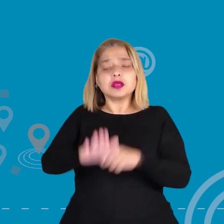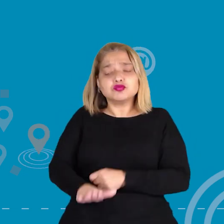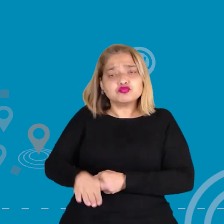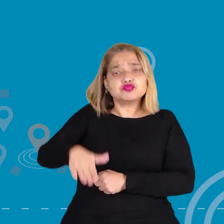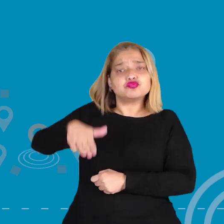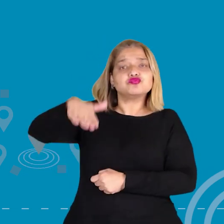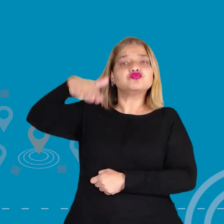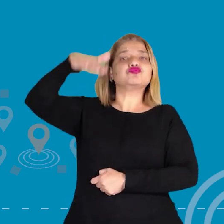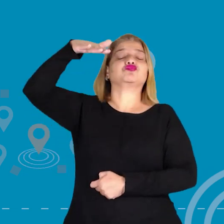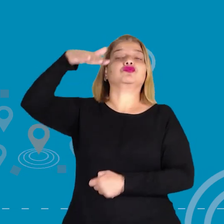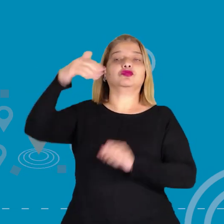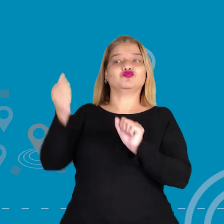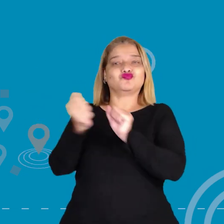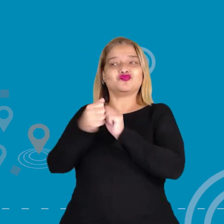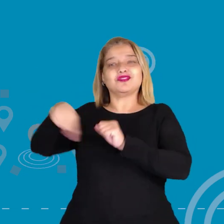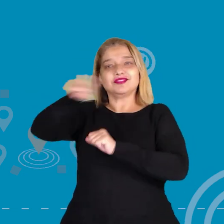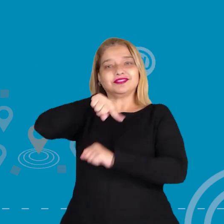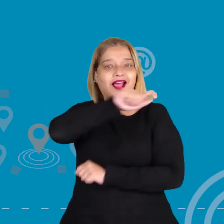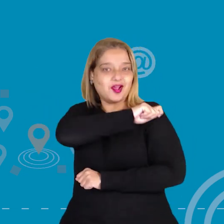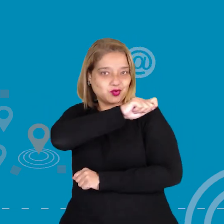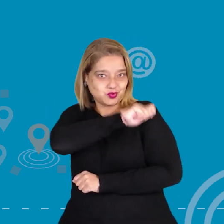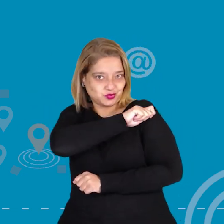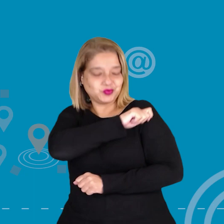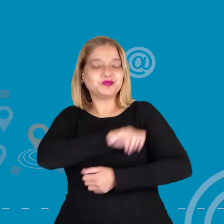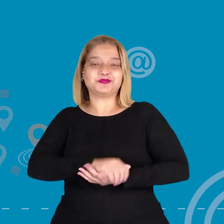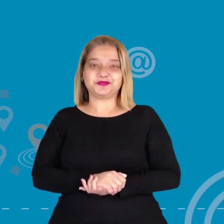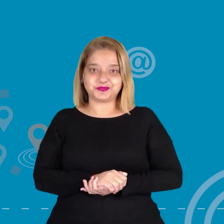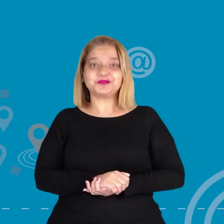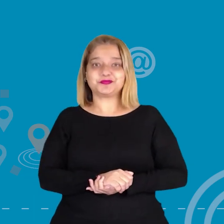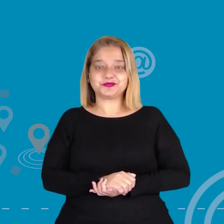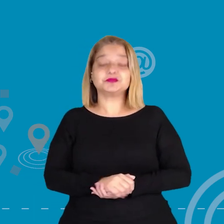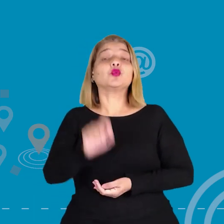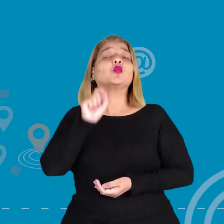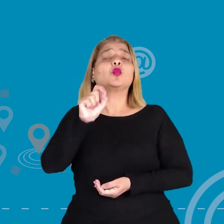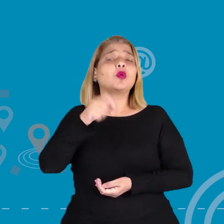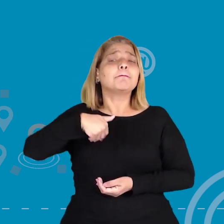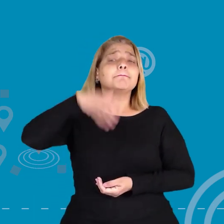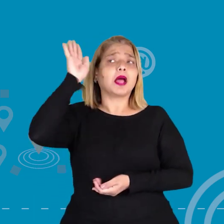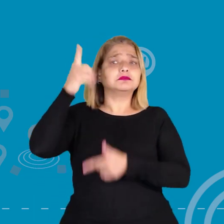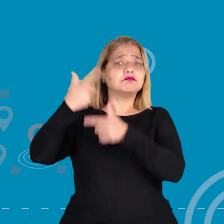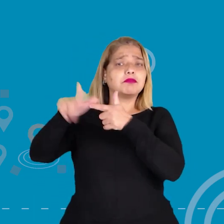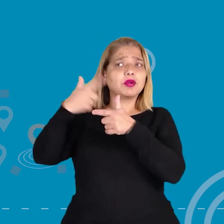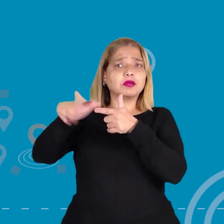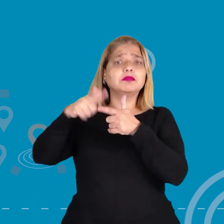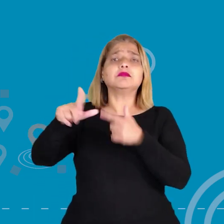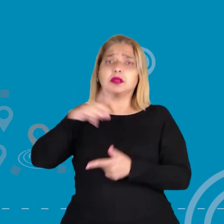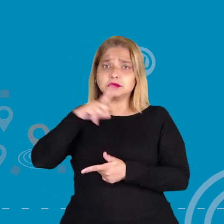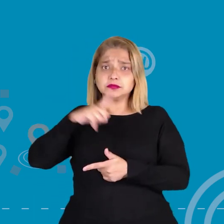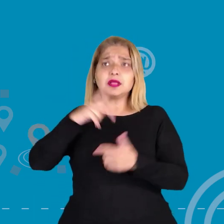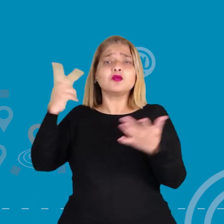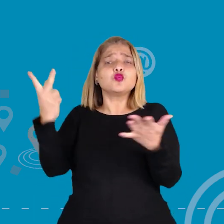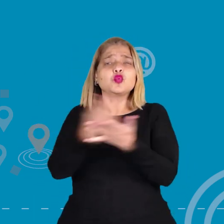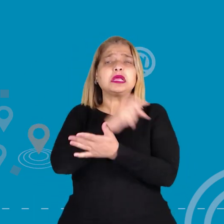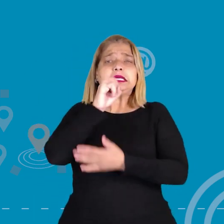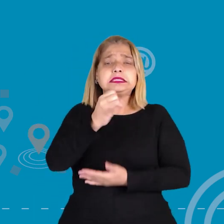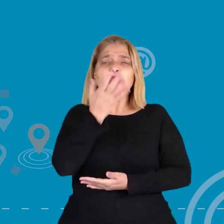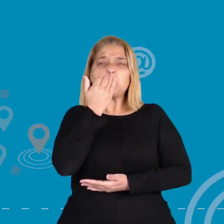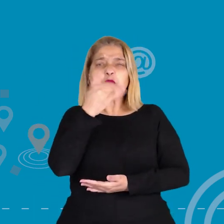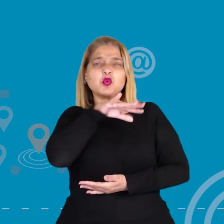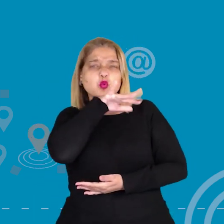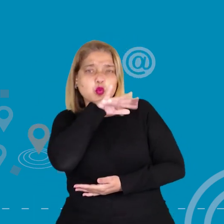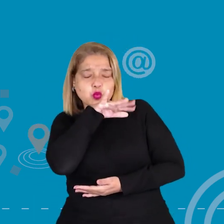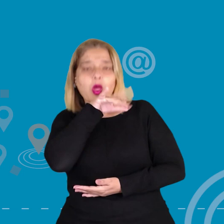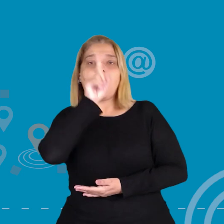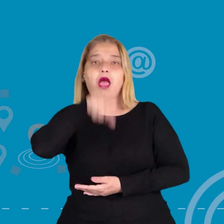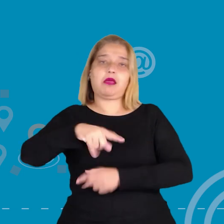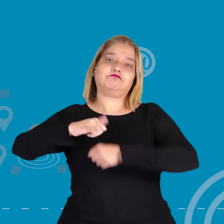infância, junto aos nossos estudantes. Afinal, um dos grandes problemas desencadeados pela má